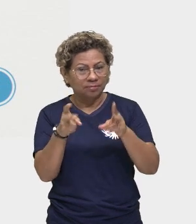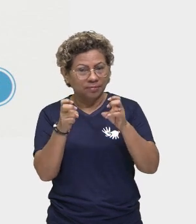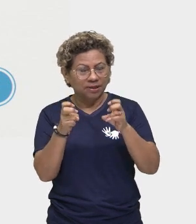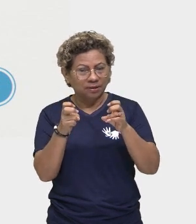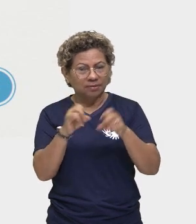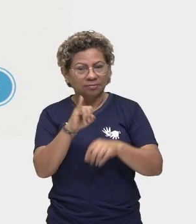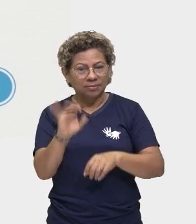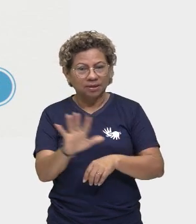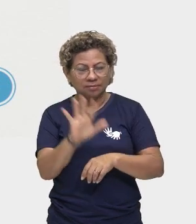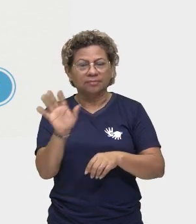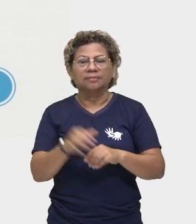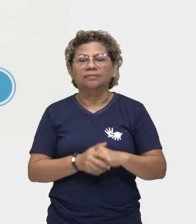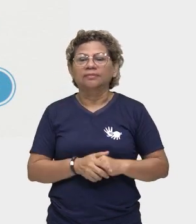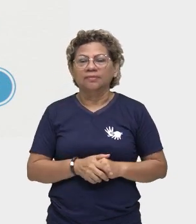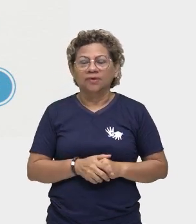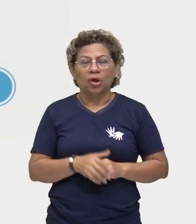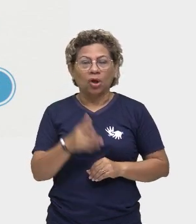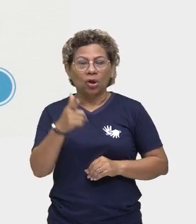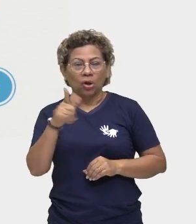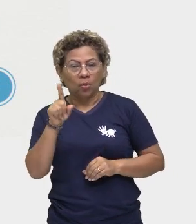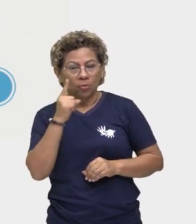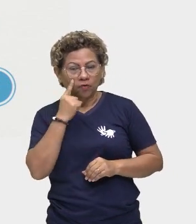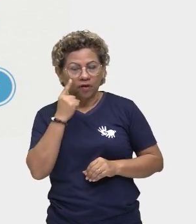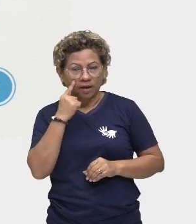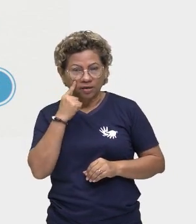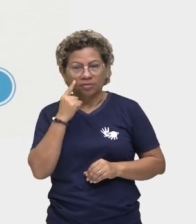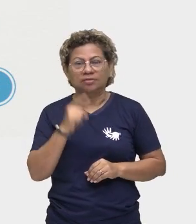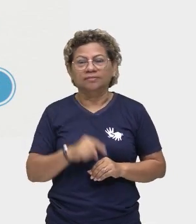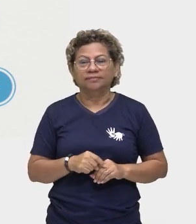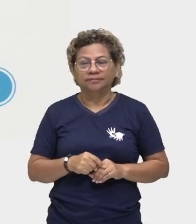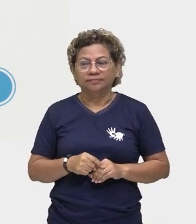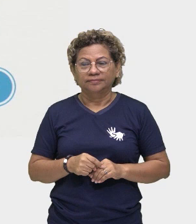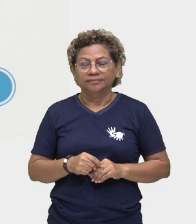Aqui temos um exemplo de um polígono, que é uma